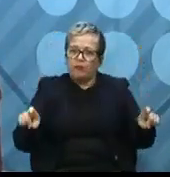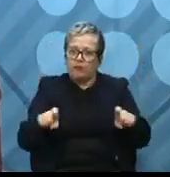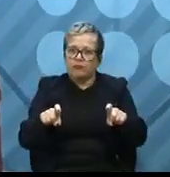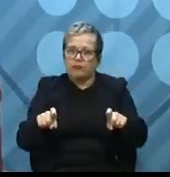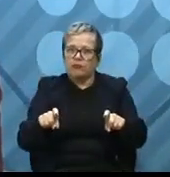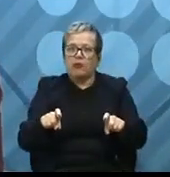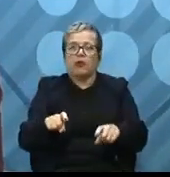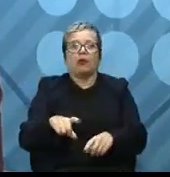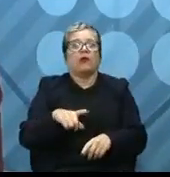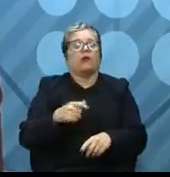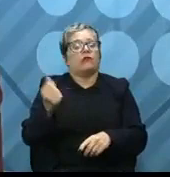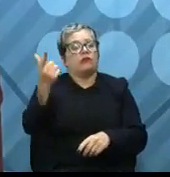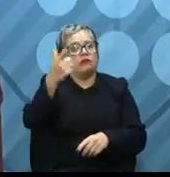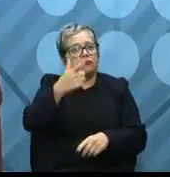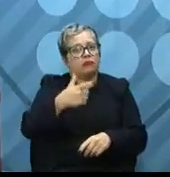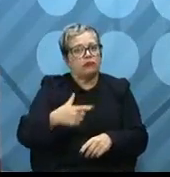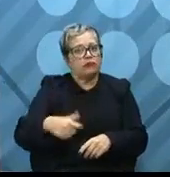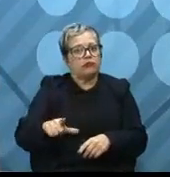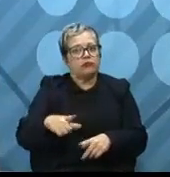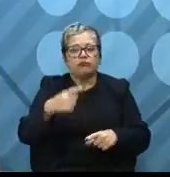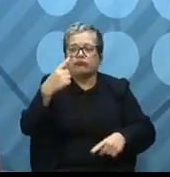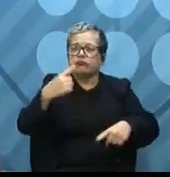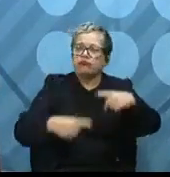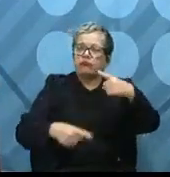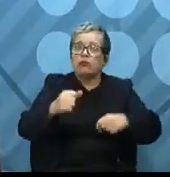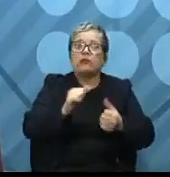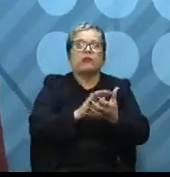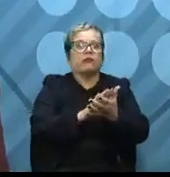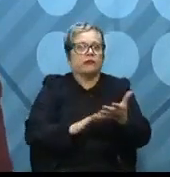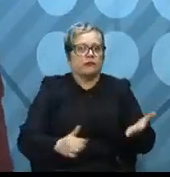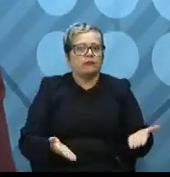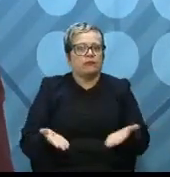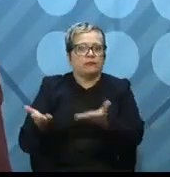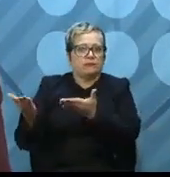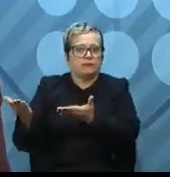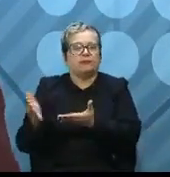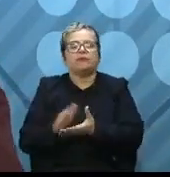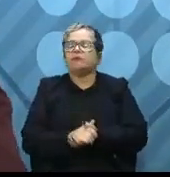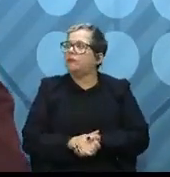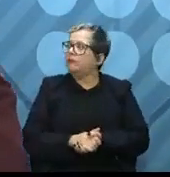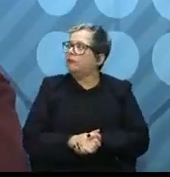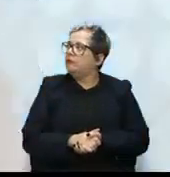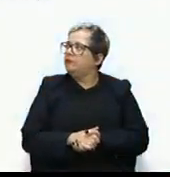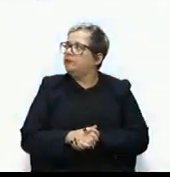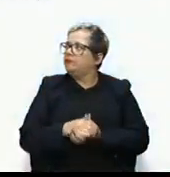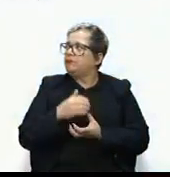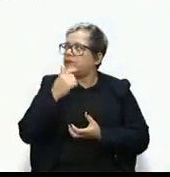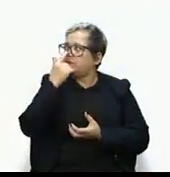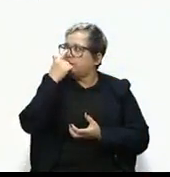então nós vamos dar continuidade e nós vamos discutir uma atividade. Vamos ao enunciado.